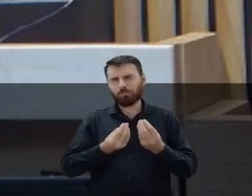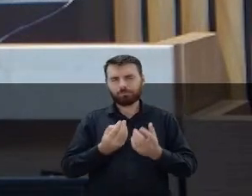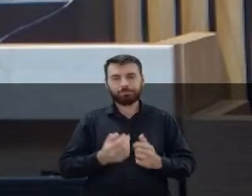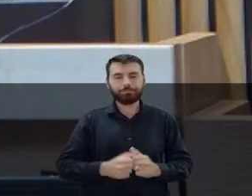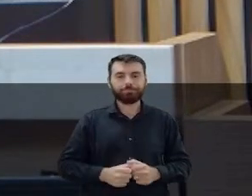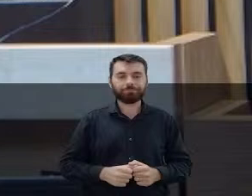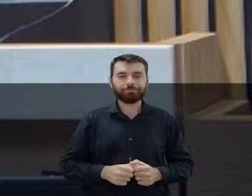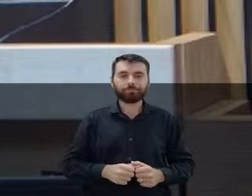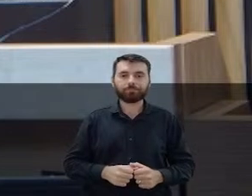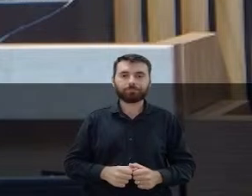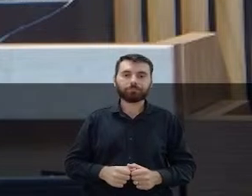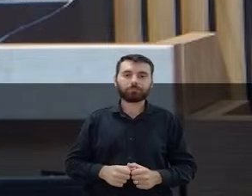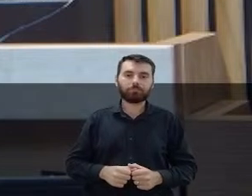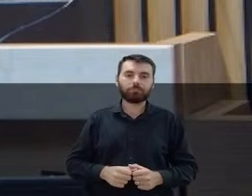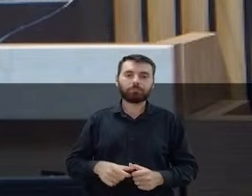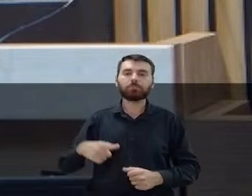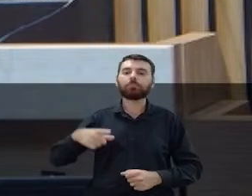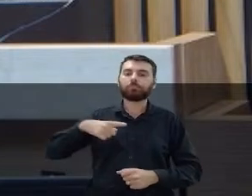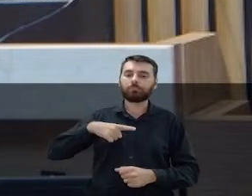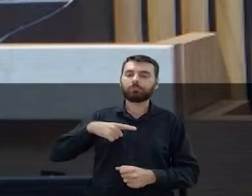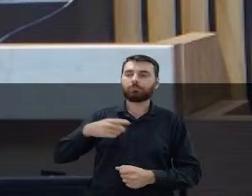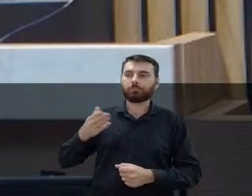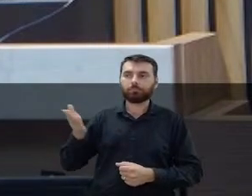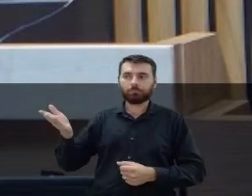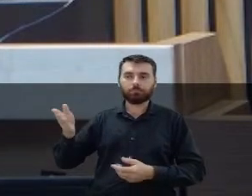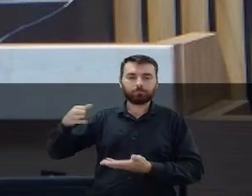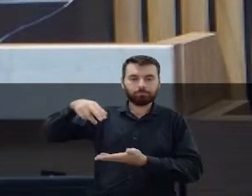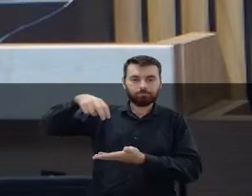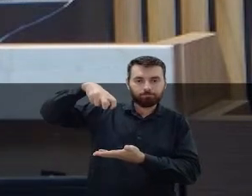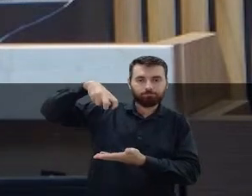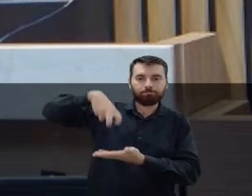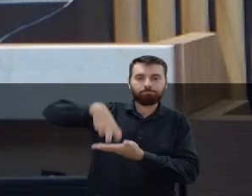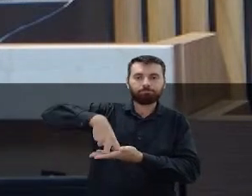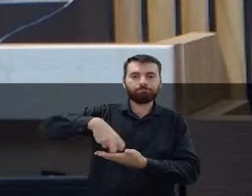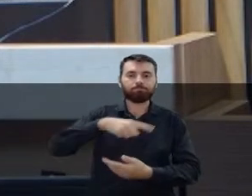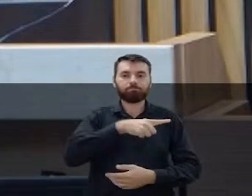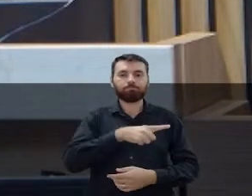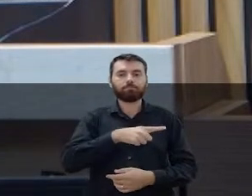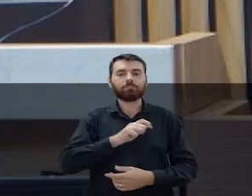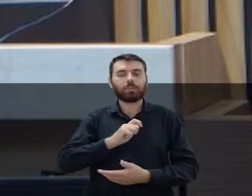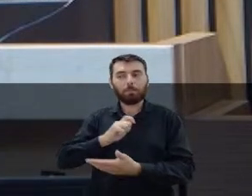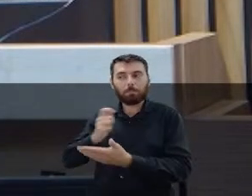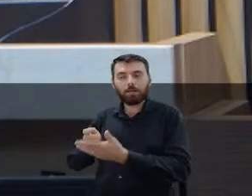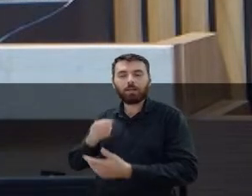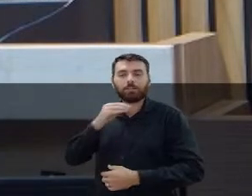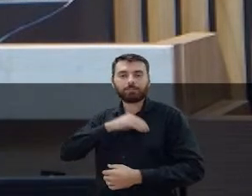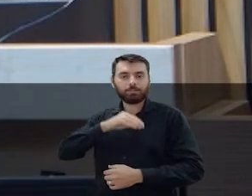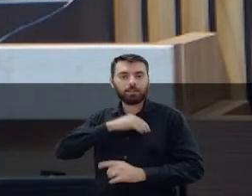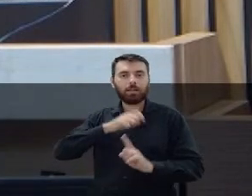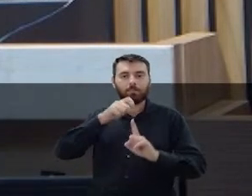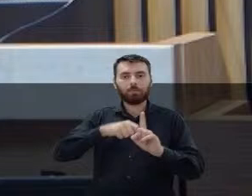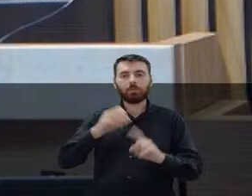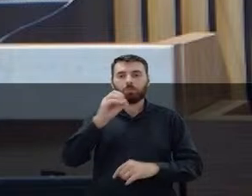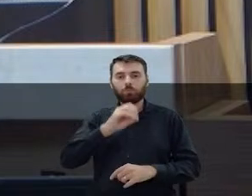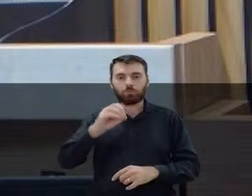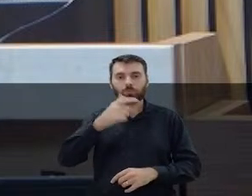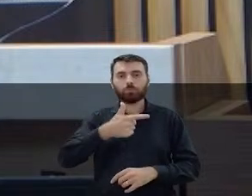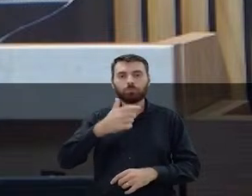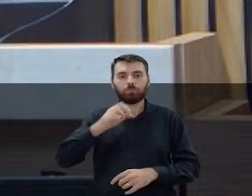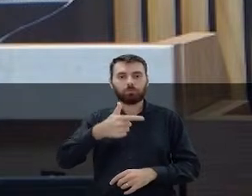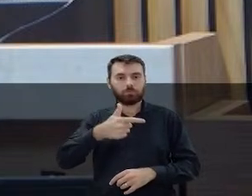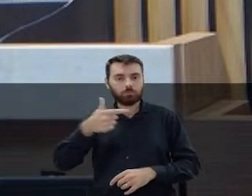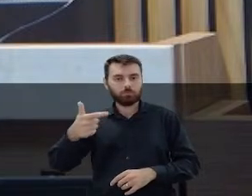houve condenação no pagamento de salário de outubro de 2022, saldo de salário